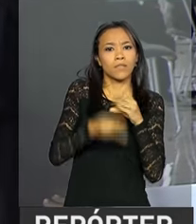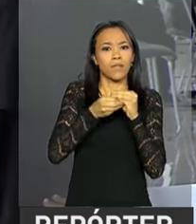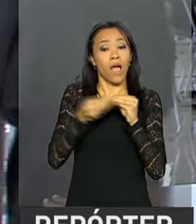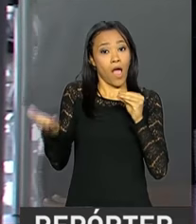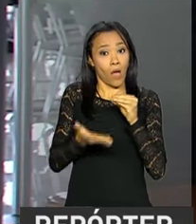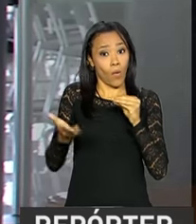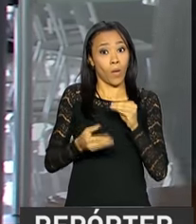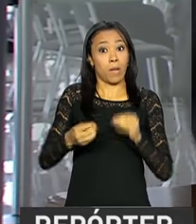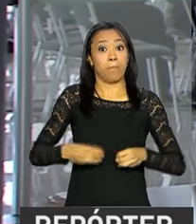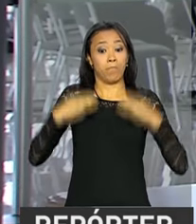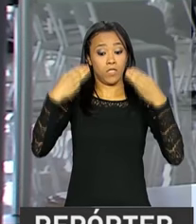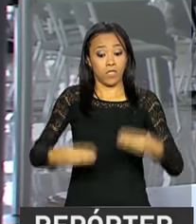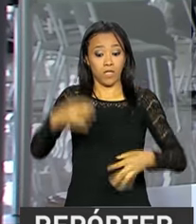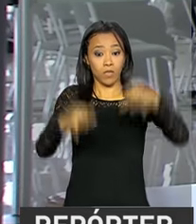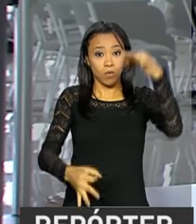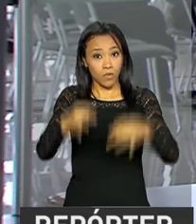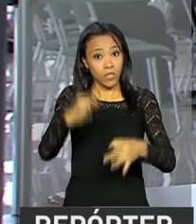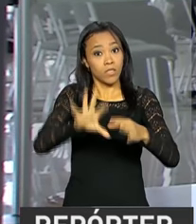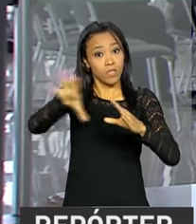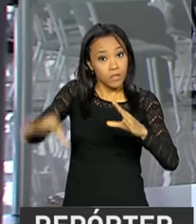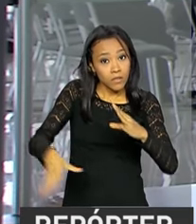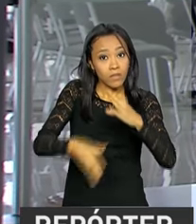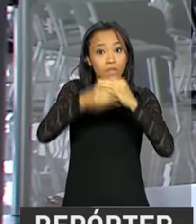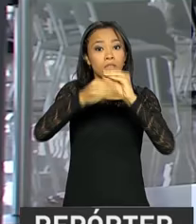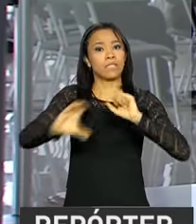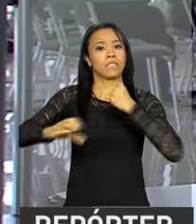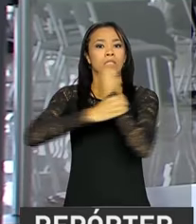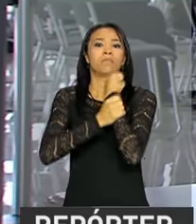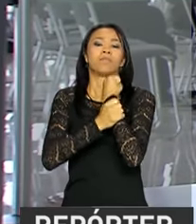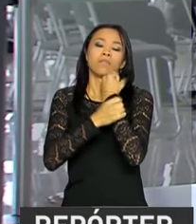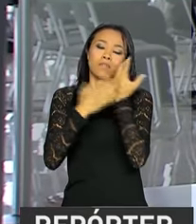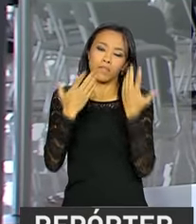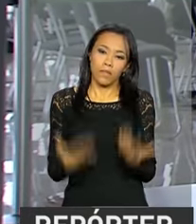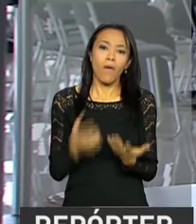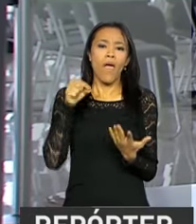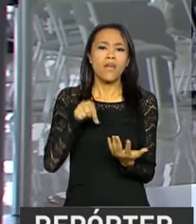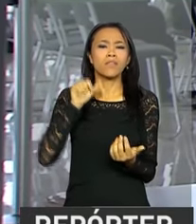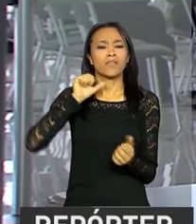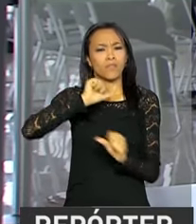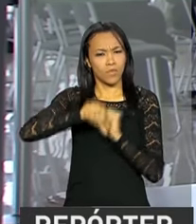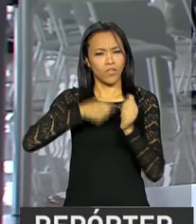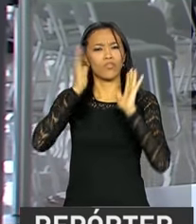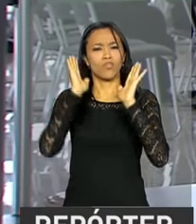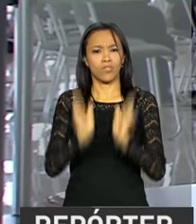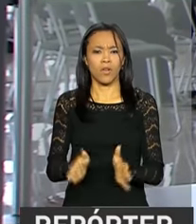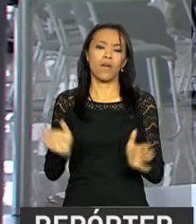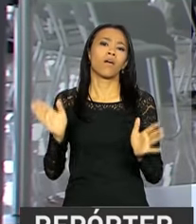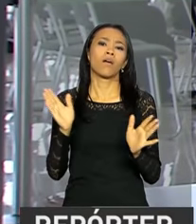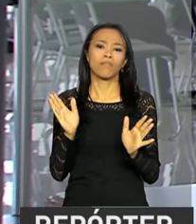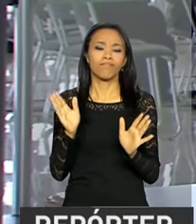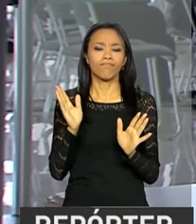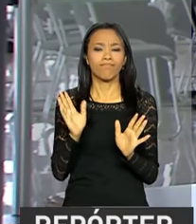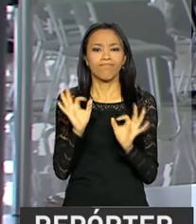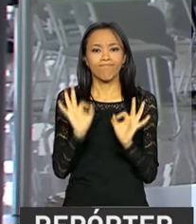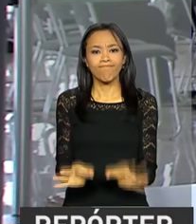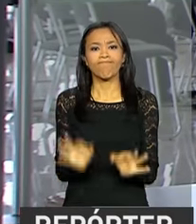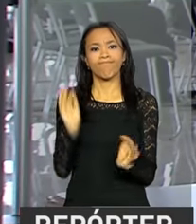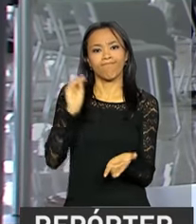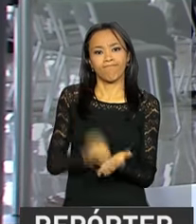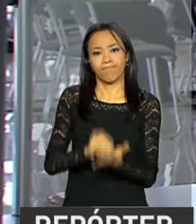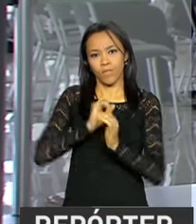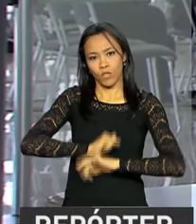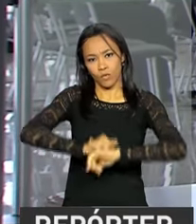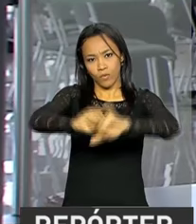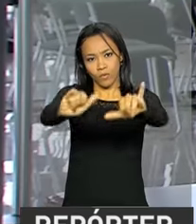chamar Ministério da Justiça e da Segurança Pública. Essas mudanças elas já foram efetivadas, portanto, com publicações no